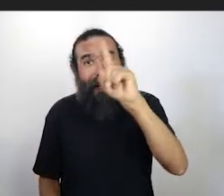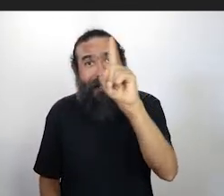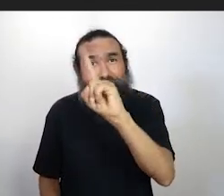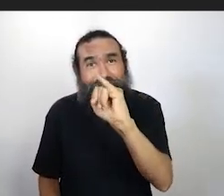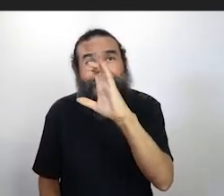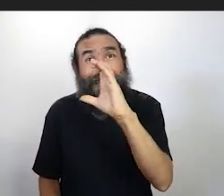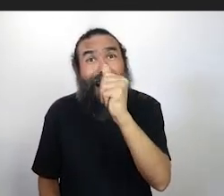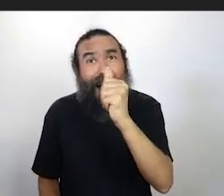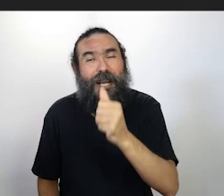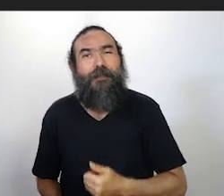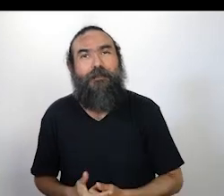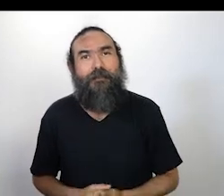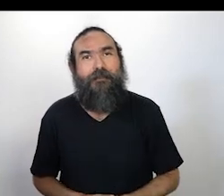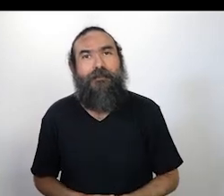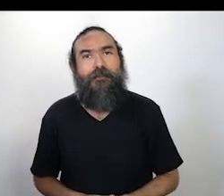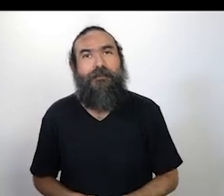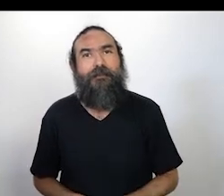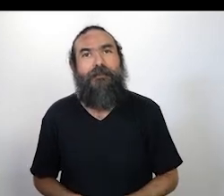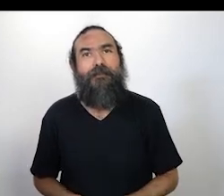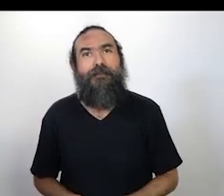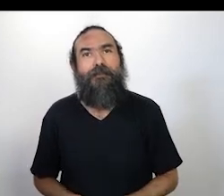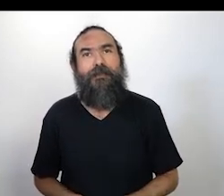Zica? Muito obrigada. Oi.